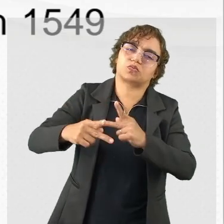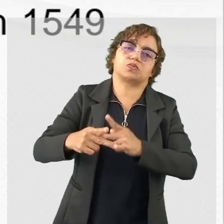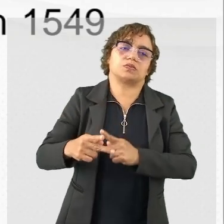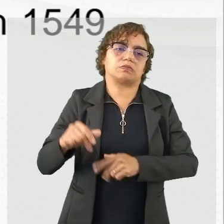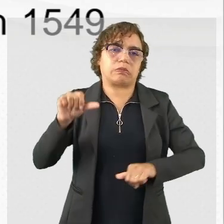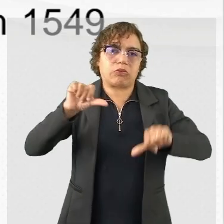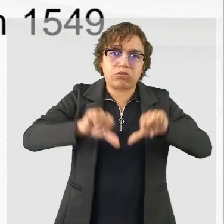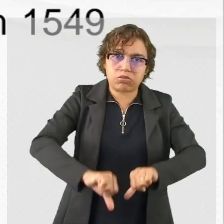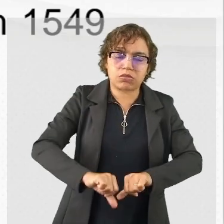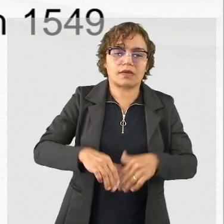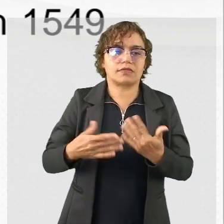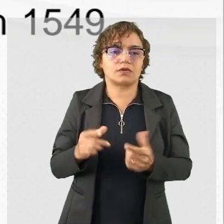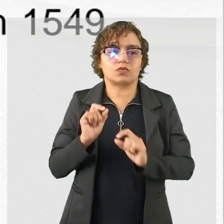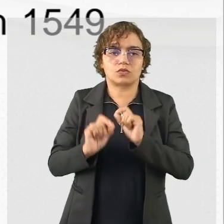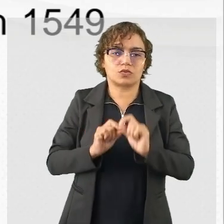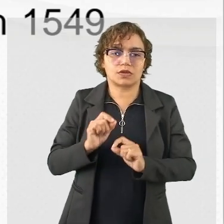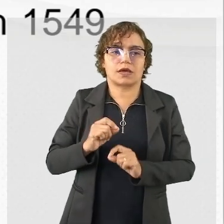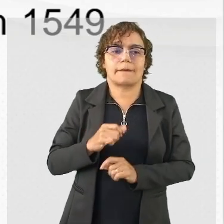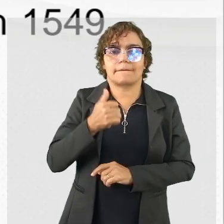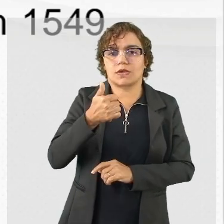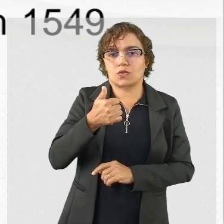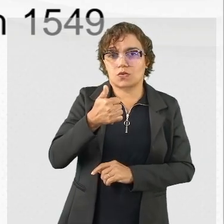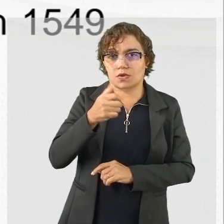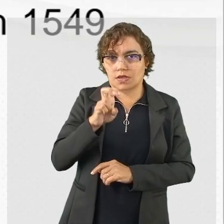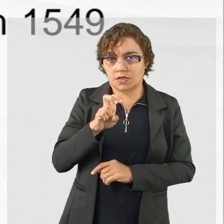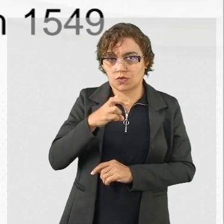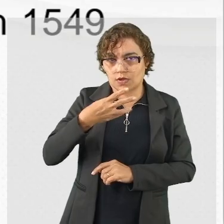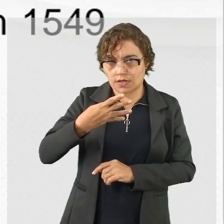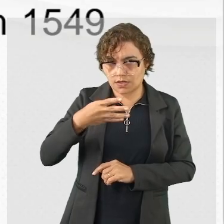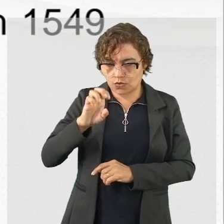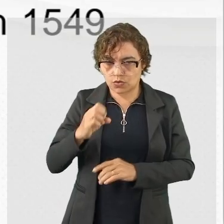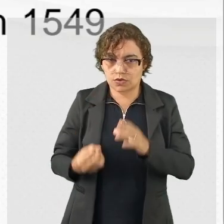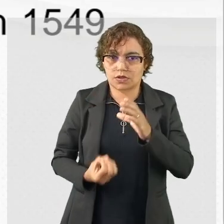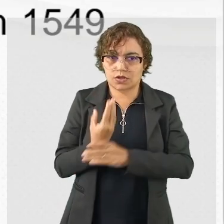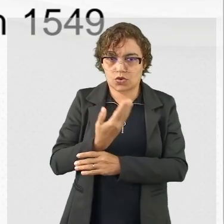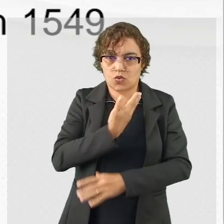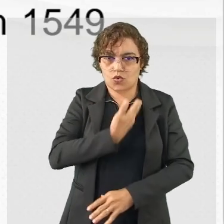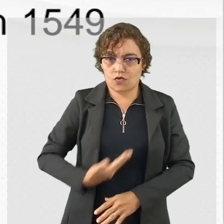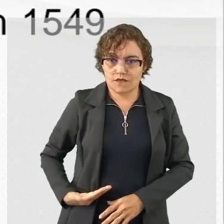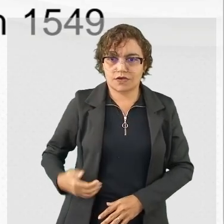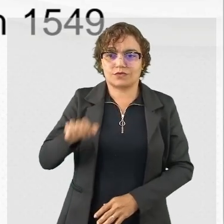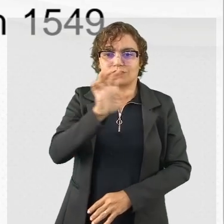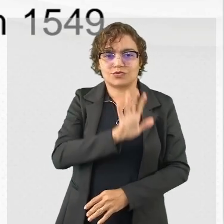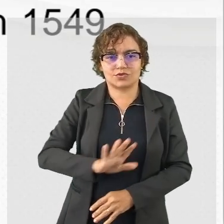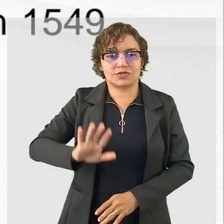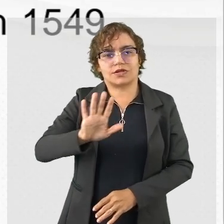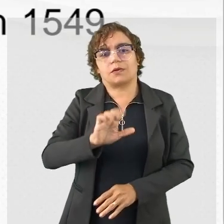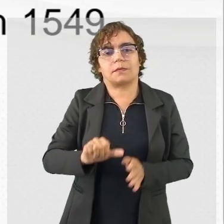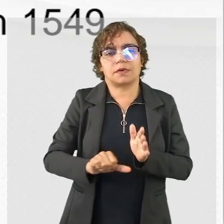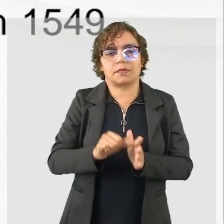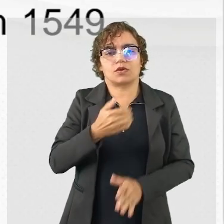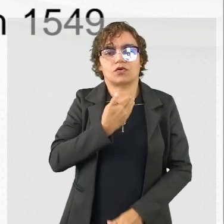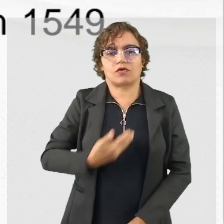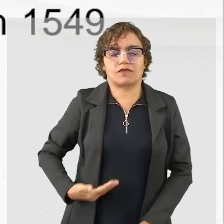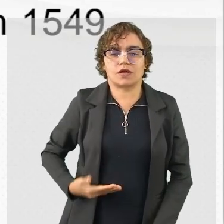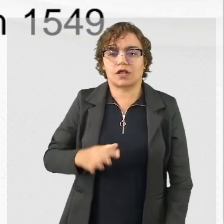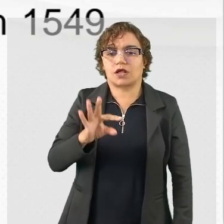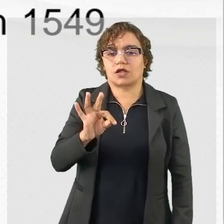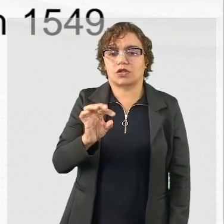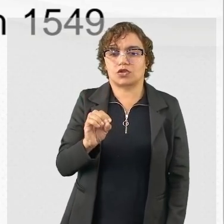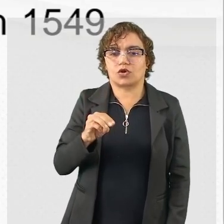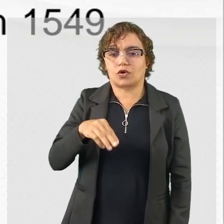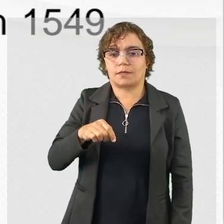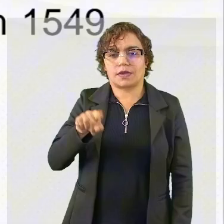poder na colônia. Então, em 1548, criou-se o governo geral. O primeiro governador foi Tomé de